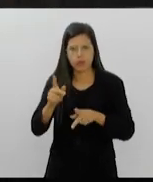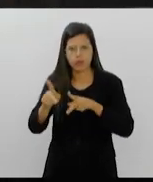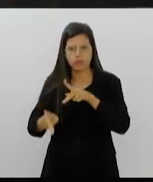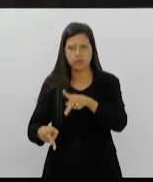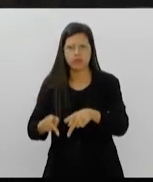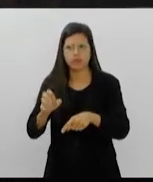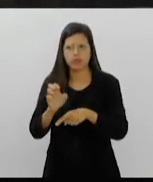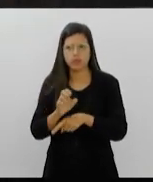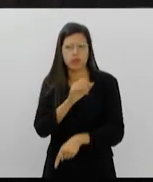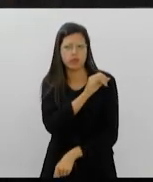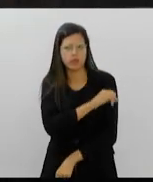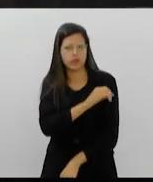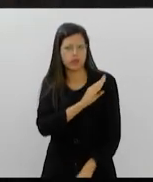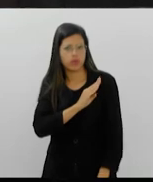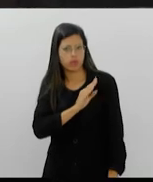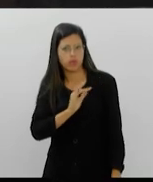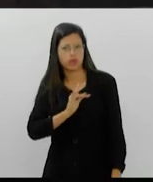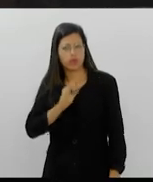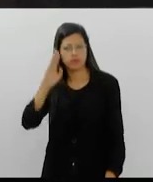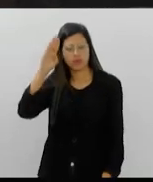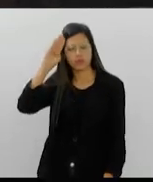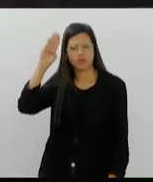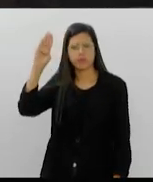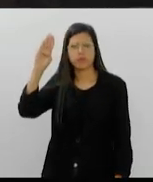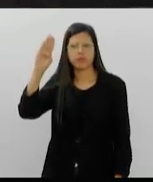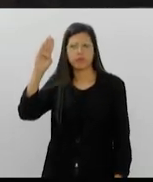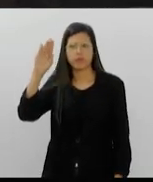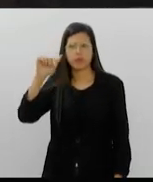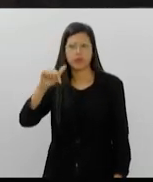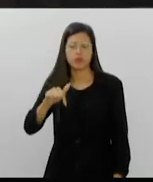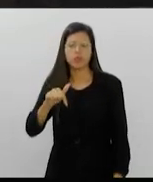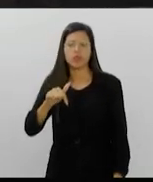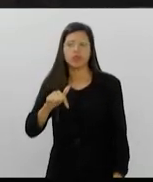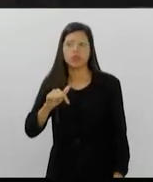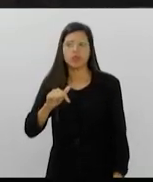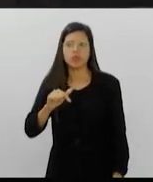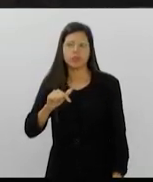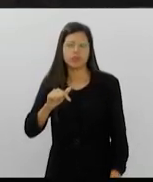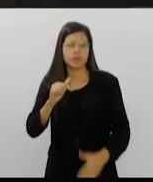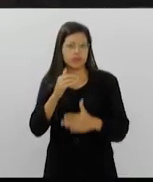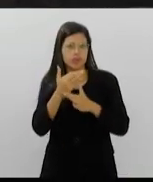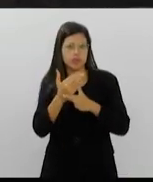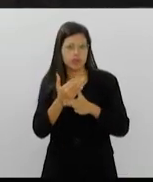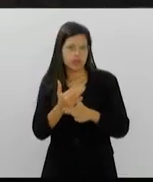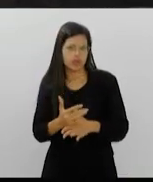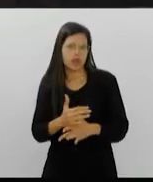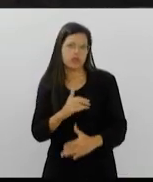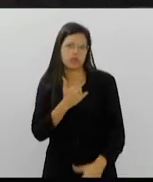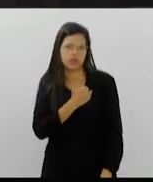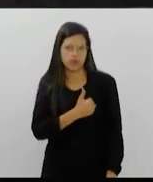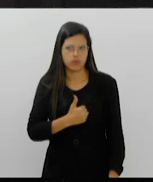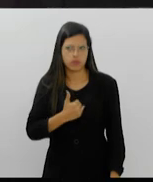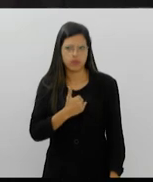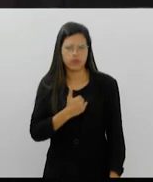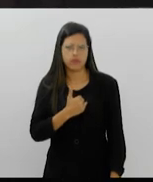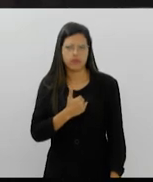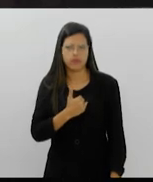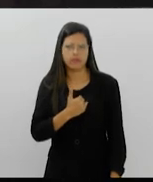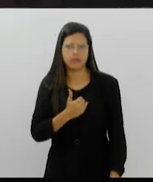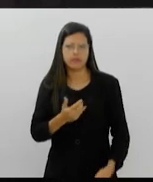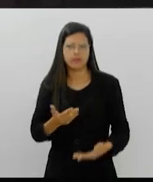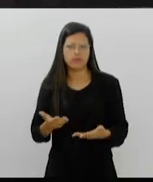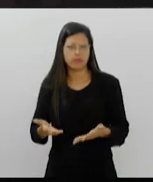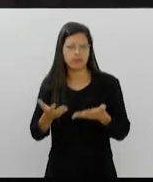da Baixada Fluminense e, principalmente, da nossa tão amada cidade de São João de Meriti. Eu